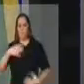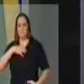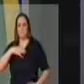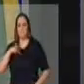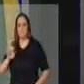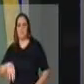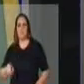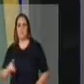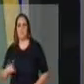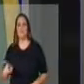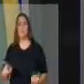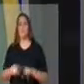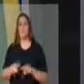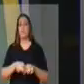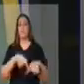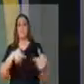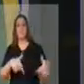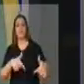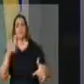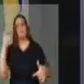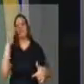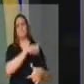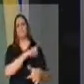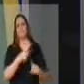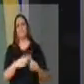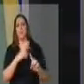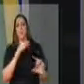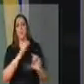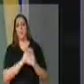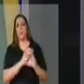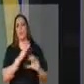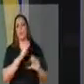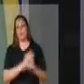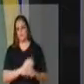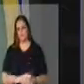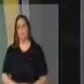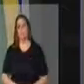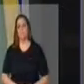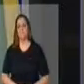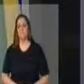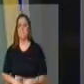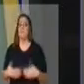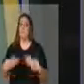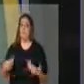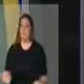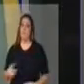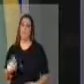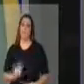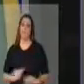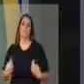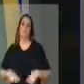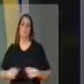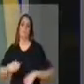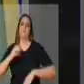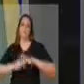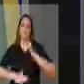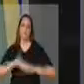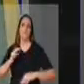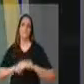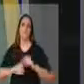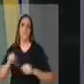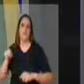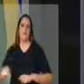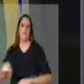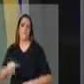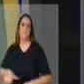restabelecida, porque ele não tem uma comunicação eficiente. E retornando, então, a gente precisa de profissionais que façam a reabilitação dessas pessoas. Por